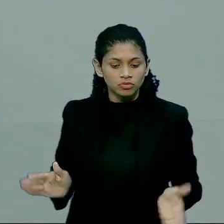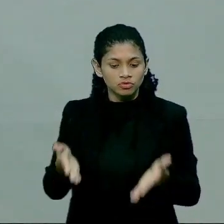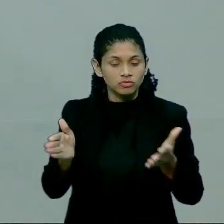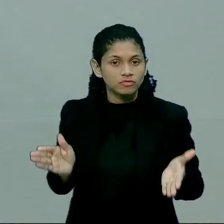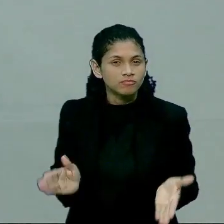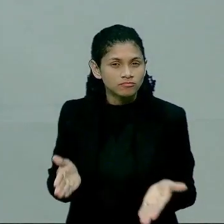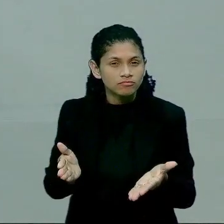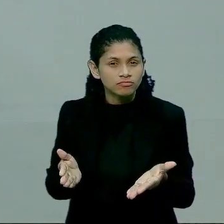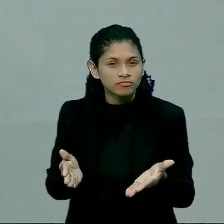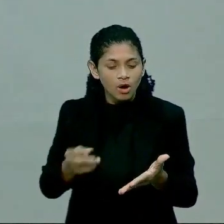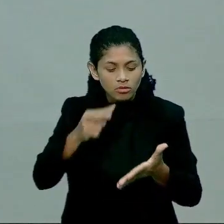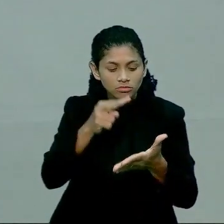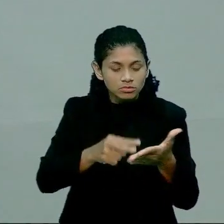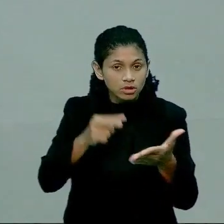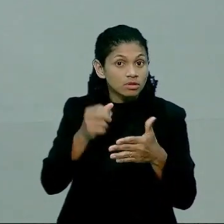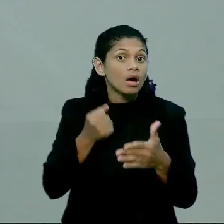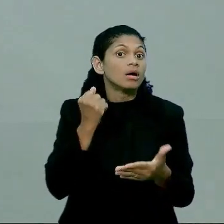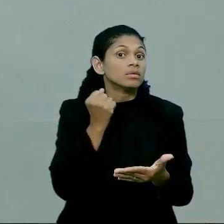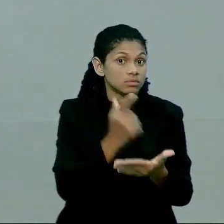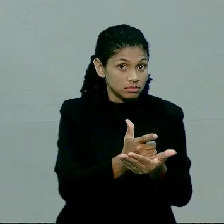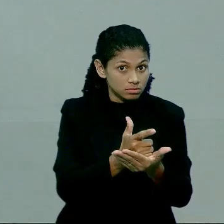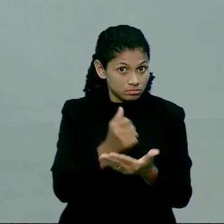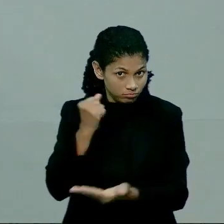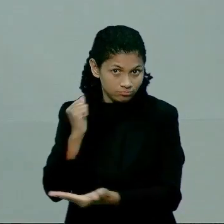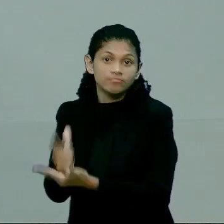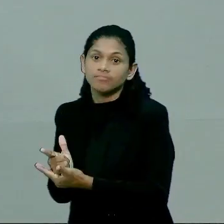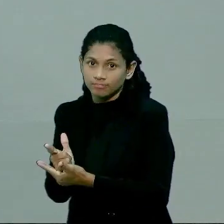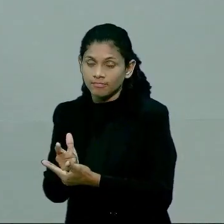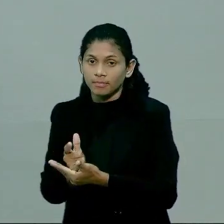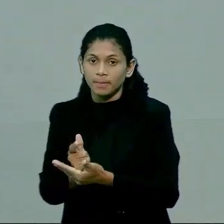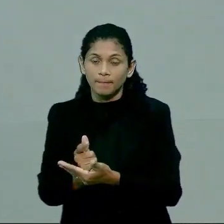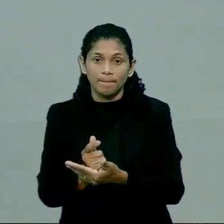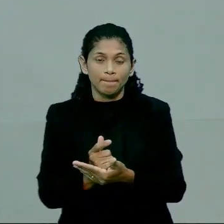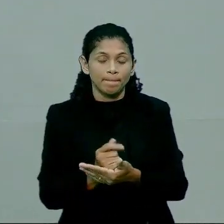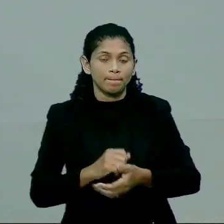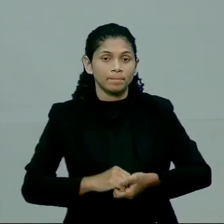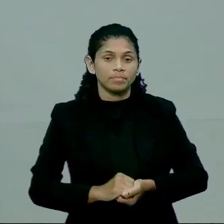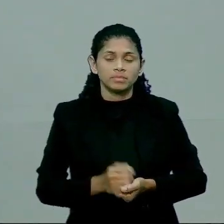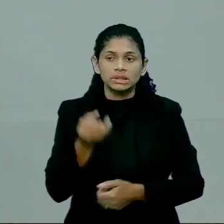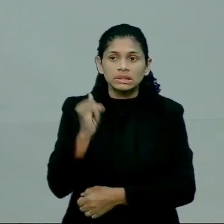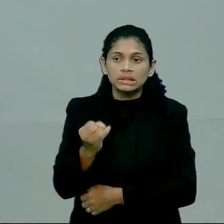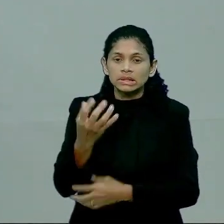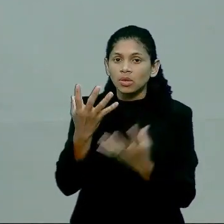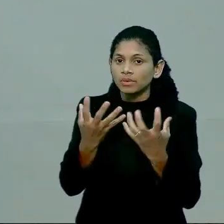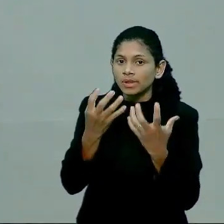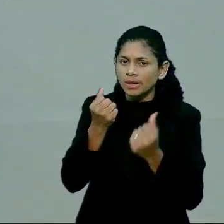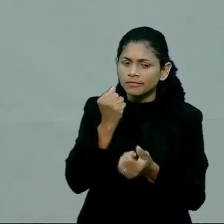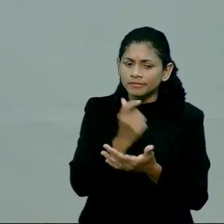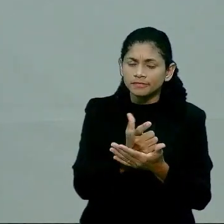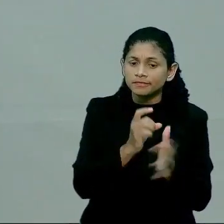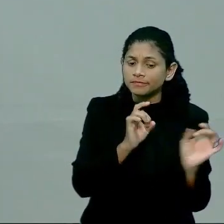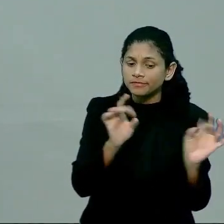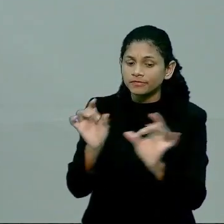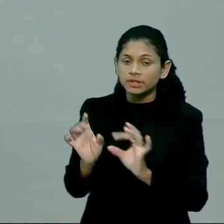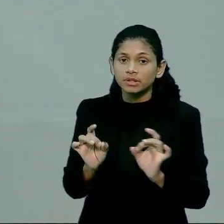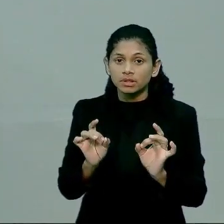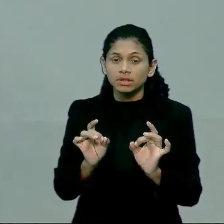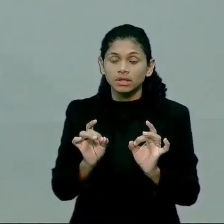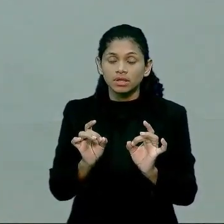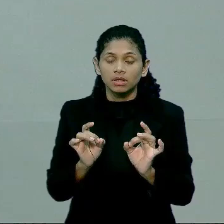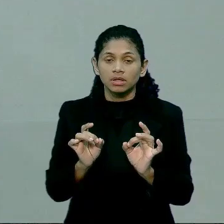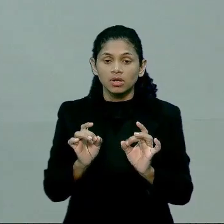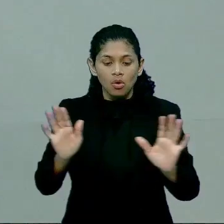eu faço a propaganda que é propaganda é alma do negócio quando é que eu atingir a função social desse texto quando eu vendo